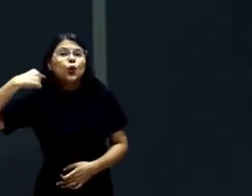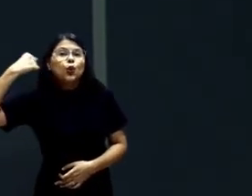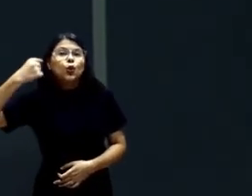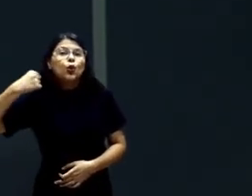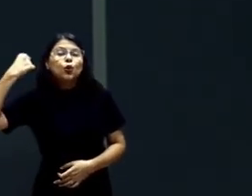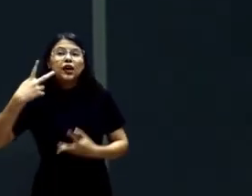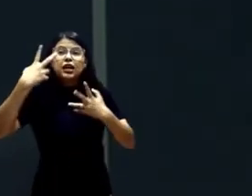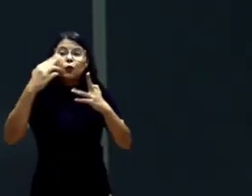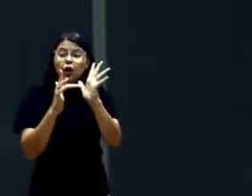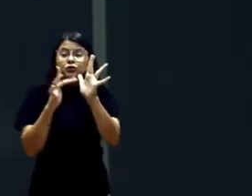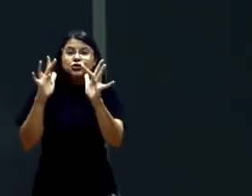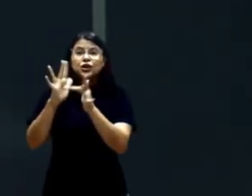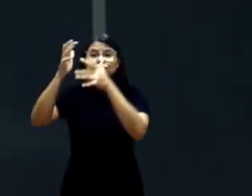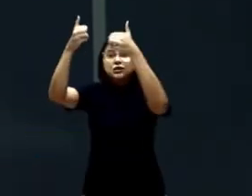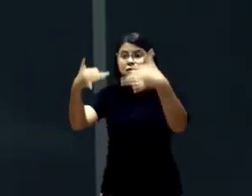Louco.